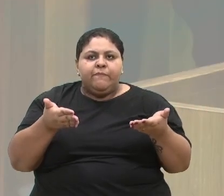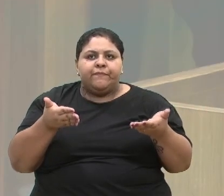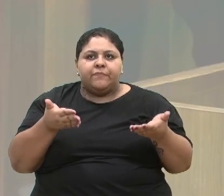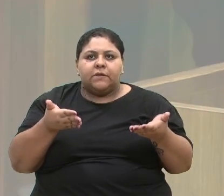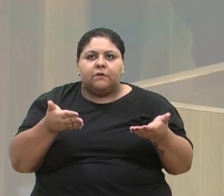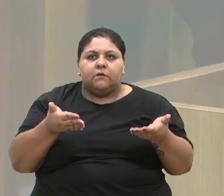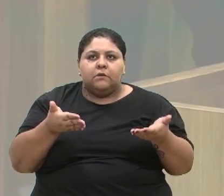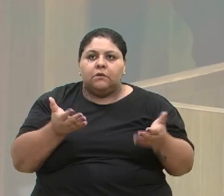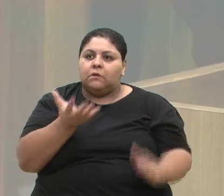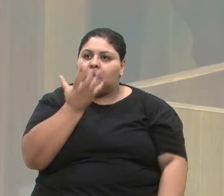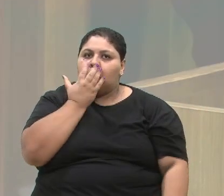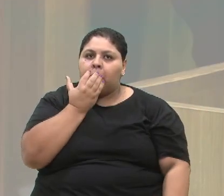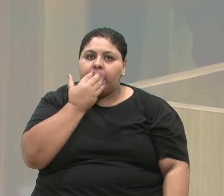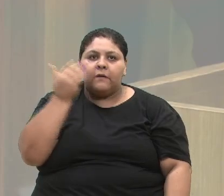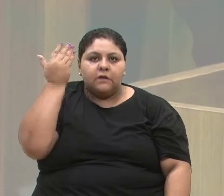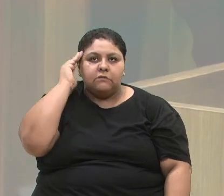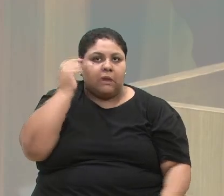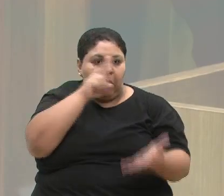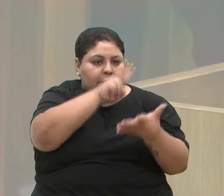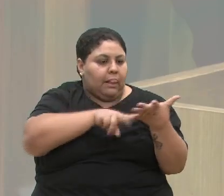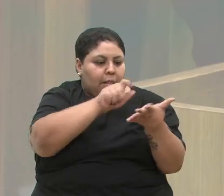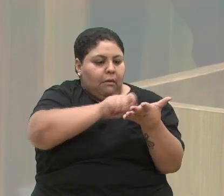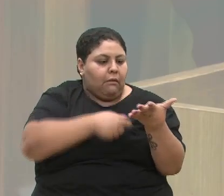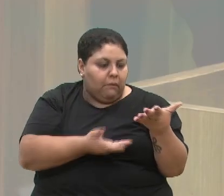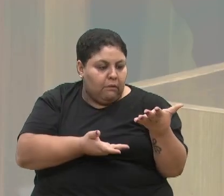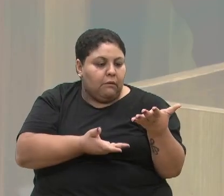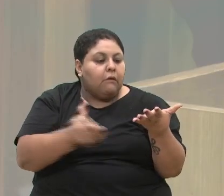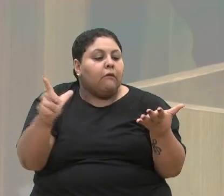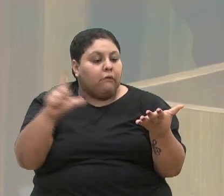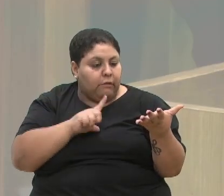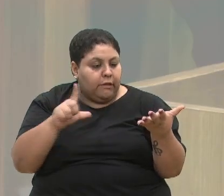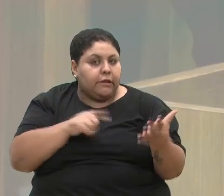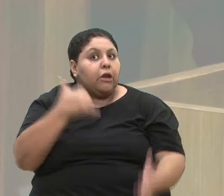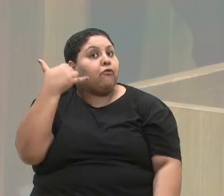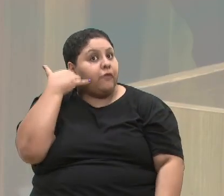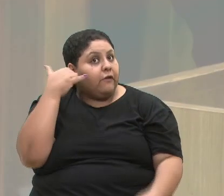o meu cachorro, porque não sabe ler e escrever, porque senão até ele teria um smartphone.